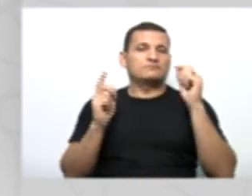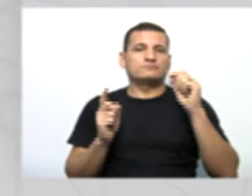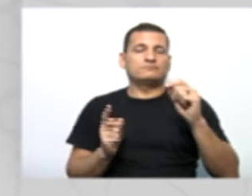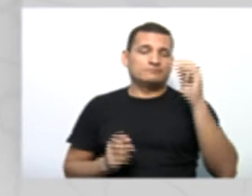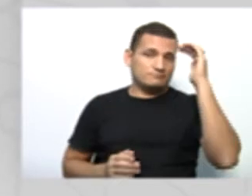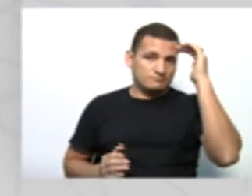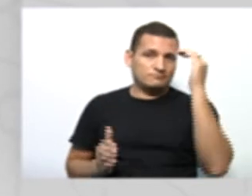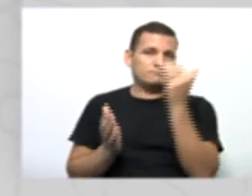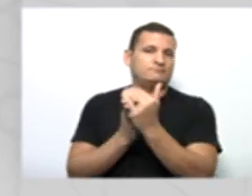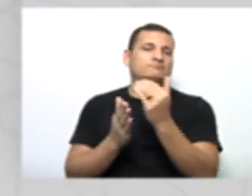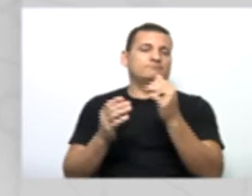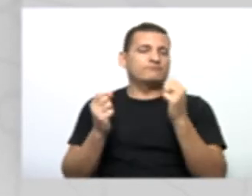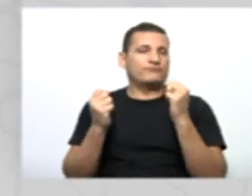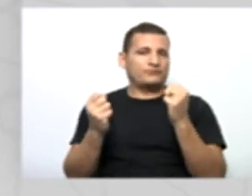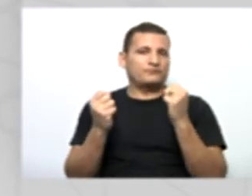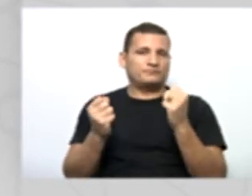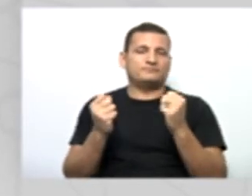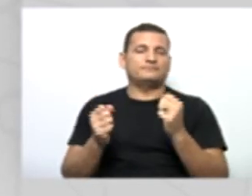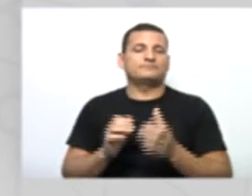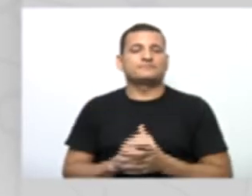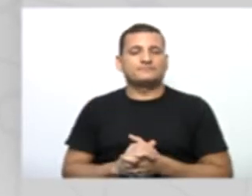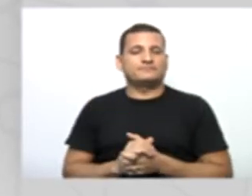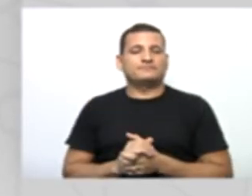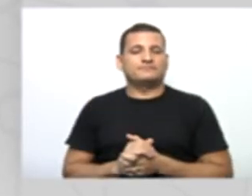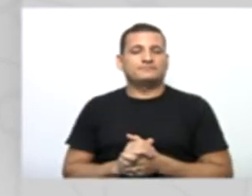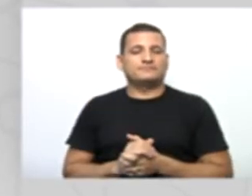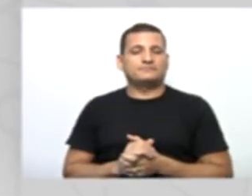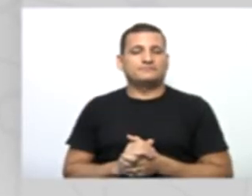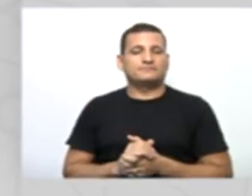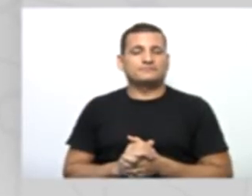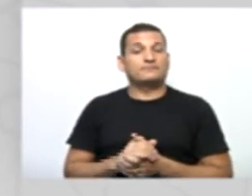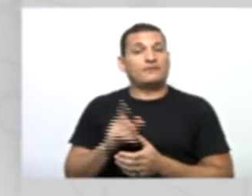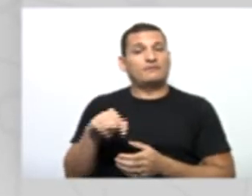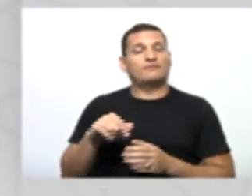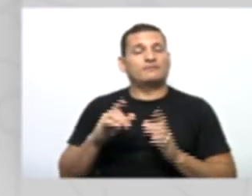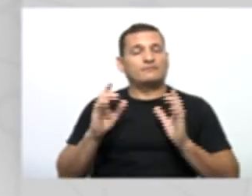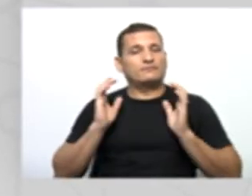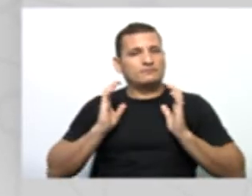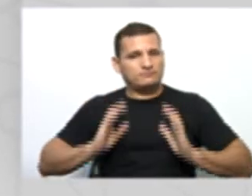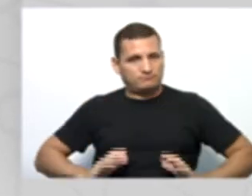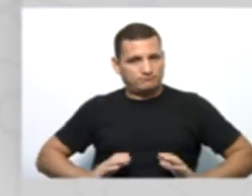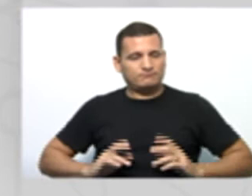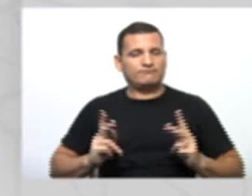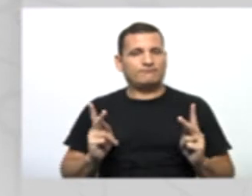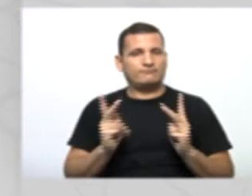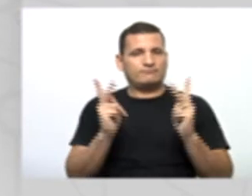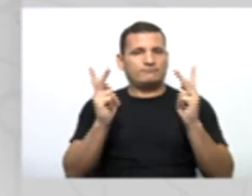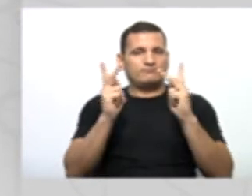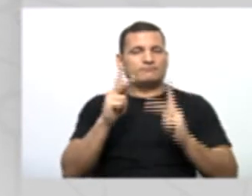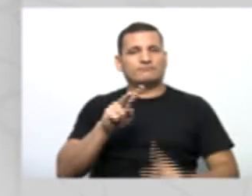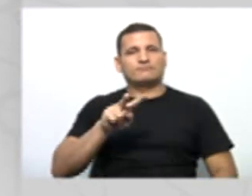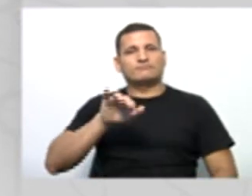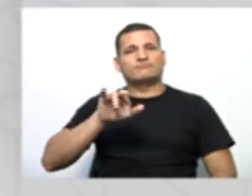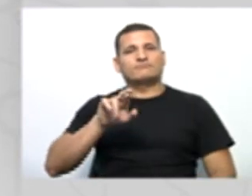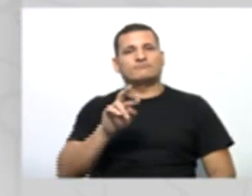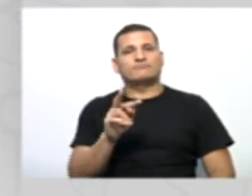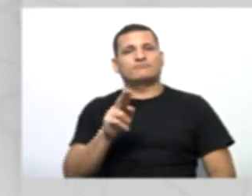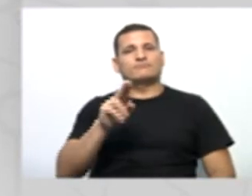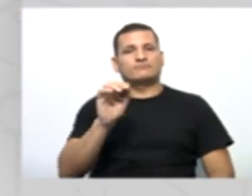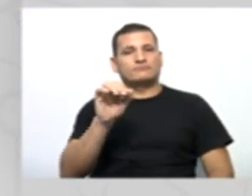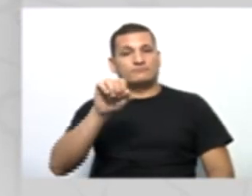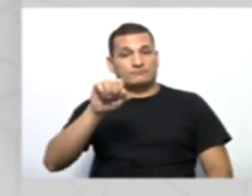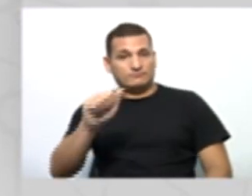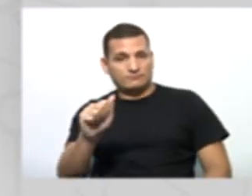valores fortes. Com certeza essa é a conduta virtuosa. conduta daquela pessoa que consegue viver com virtudes,